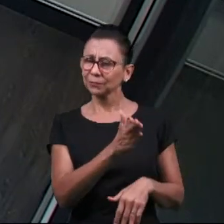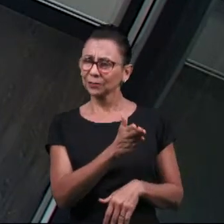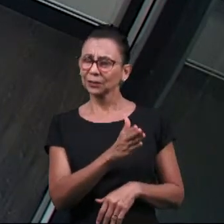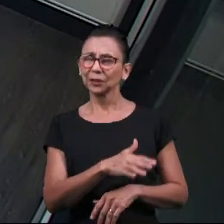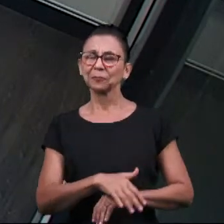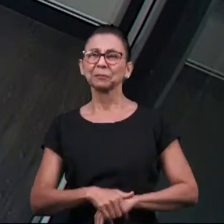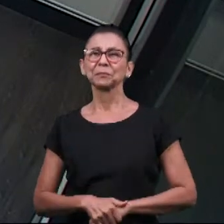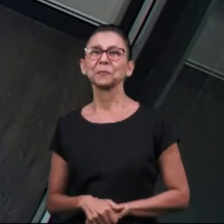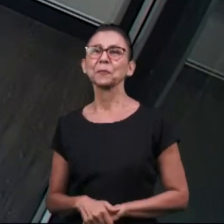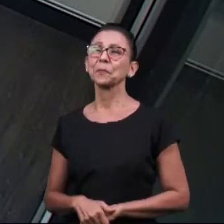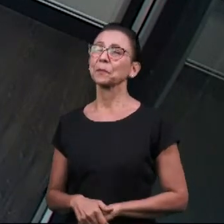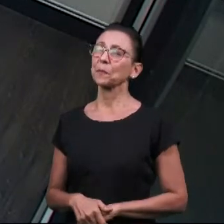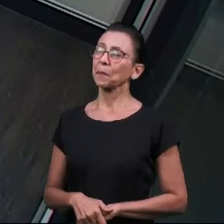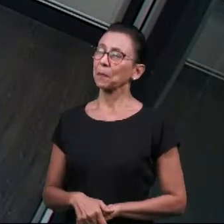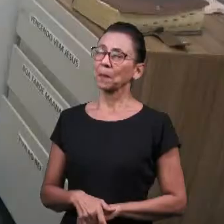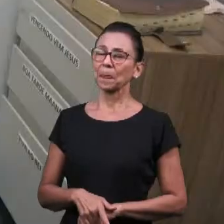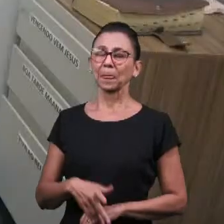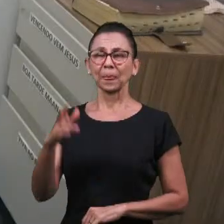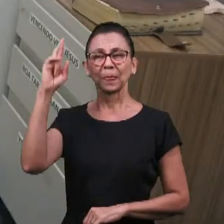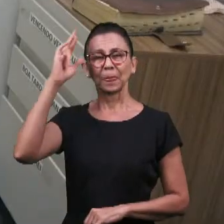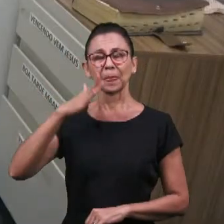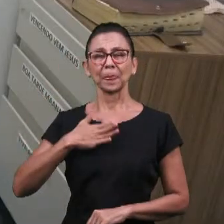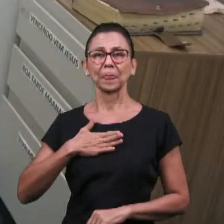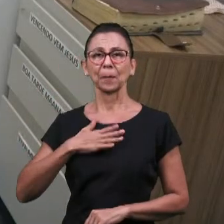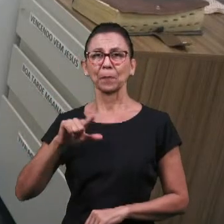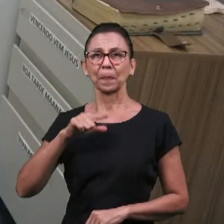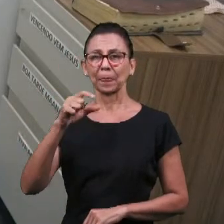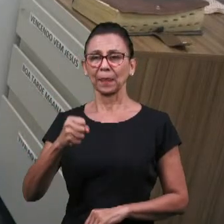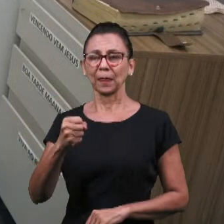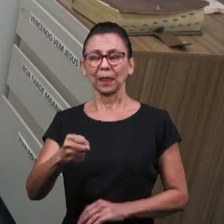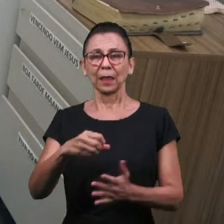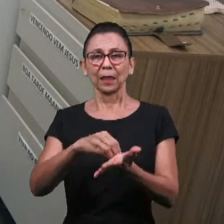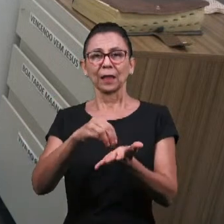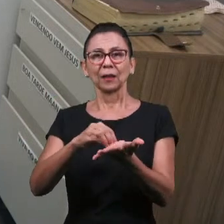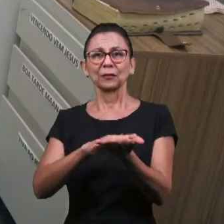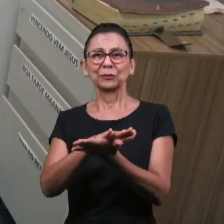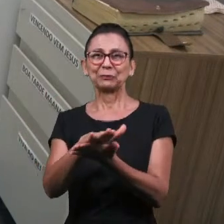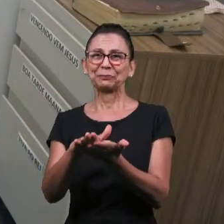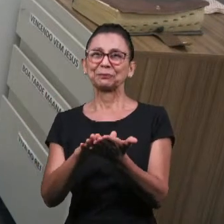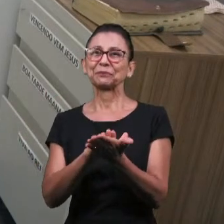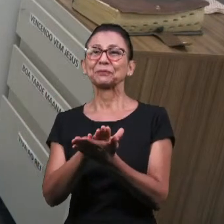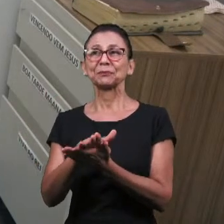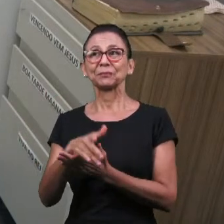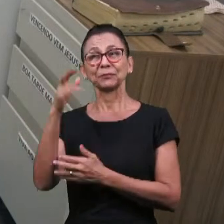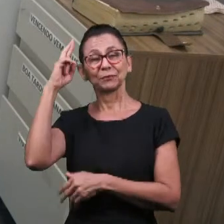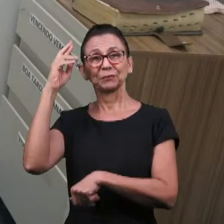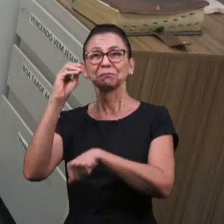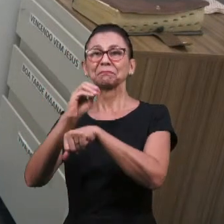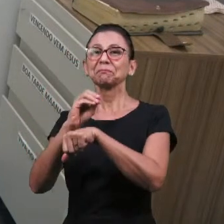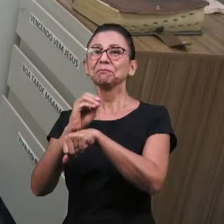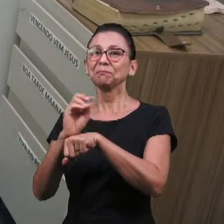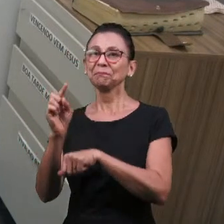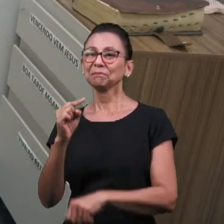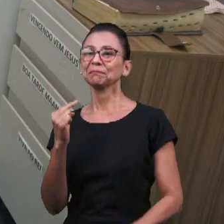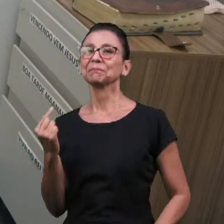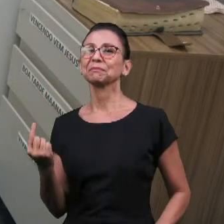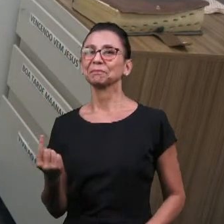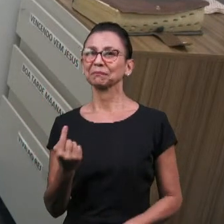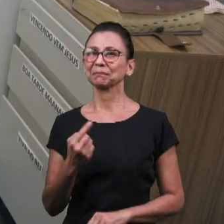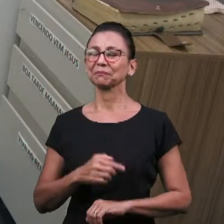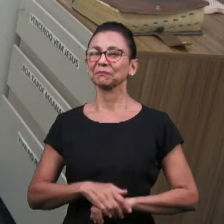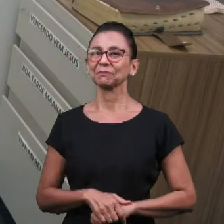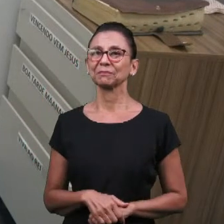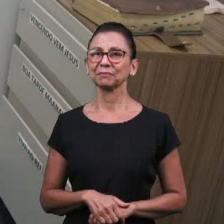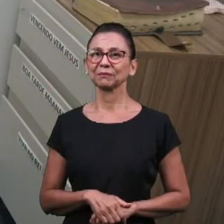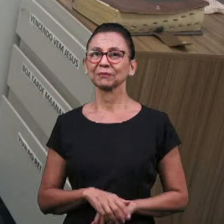Senhor é o meu pastor, nada me faltará. E Ele tem sido o nosso pastor. Glória a Jesus. Tem cuidado de todos nós. Aleluia. Olha,